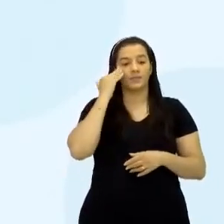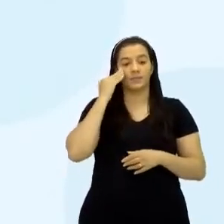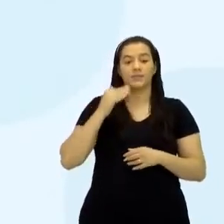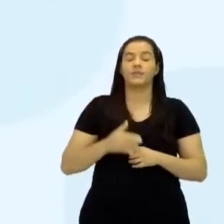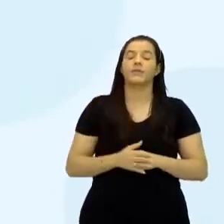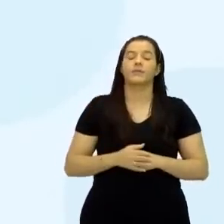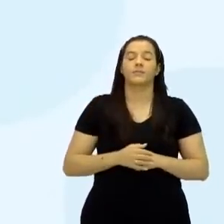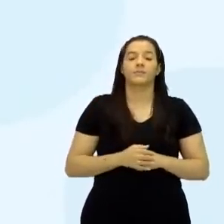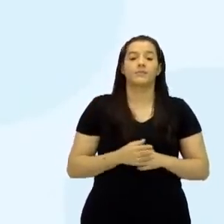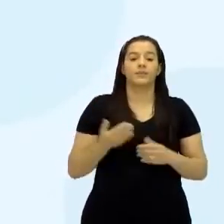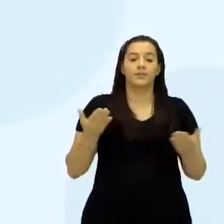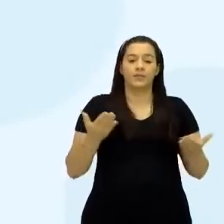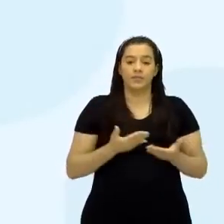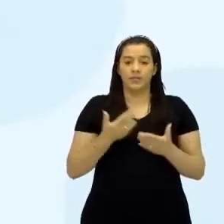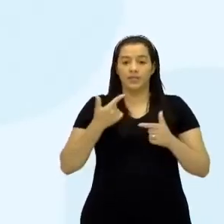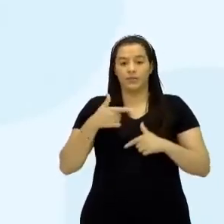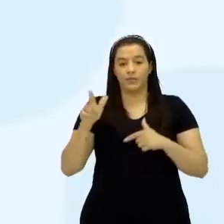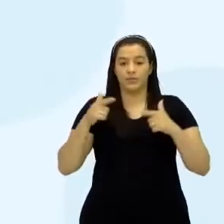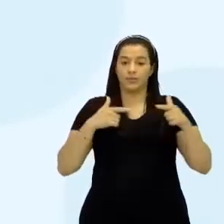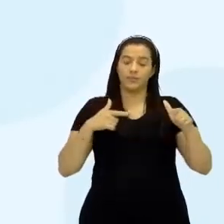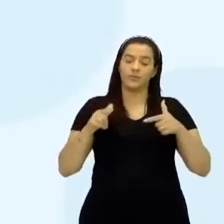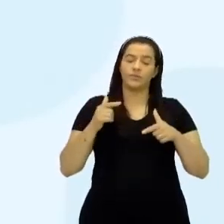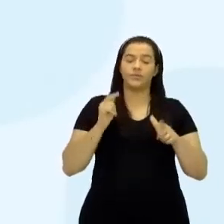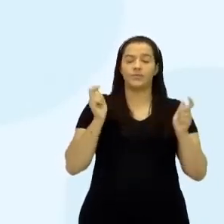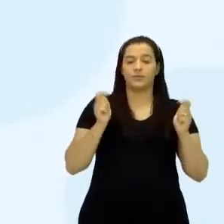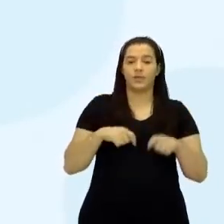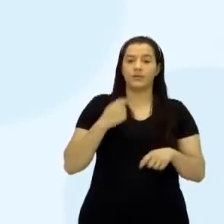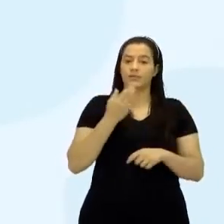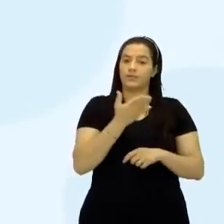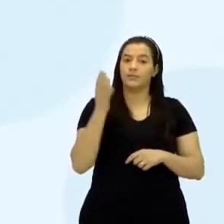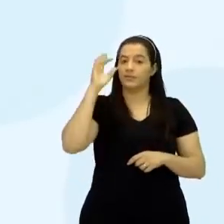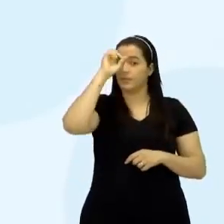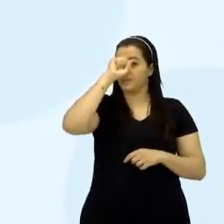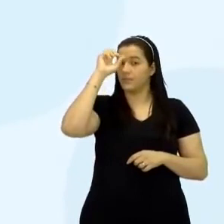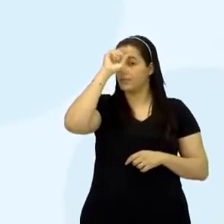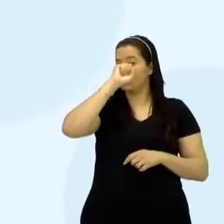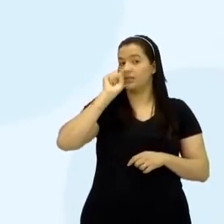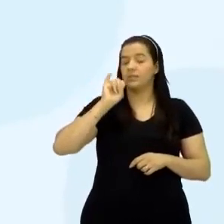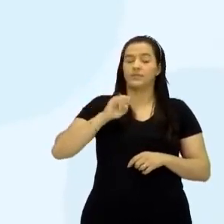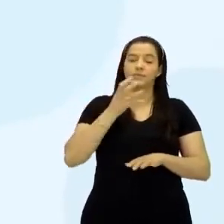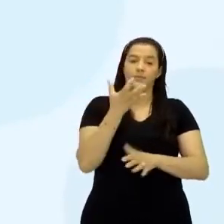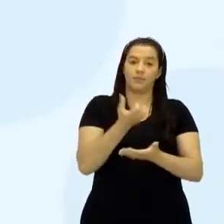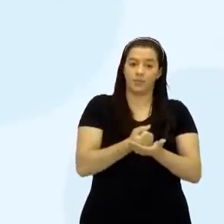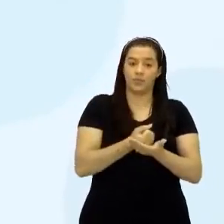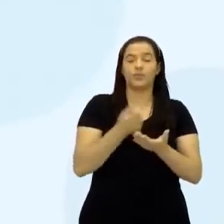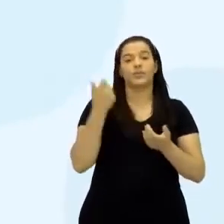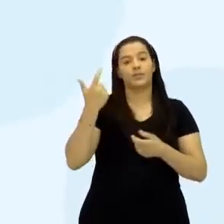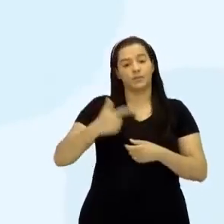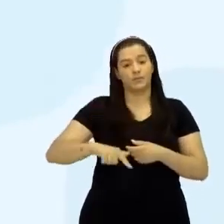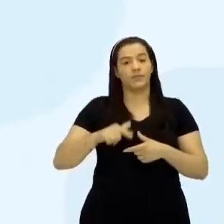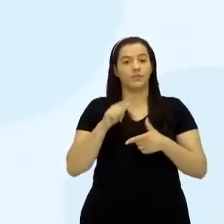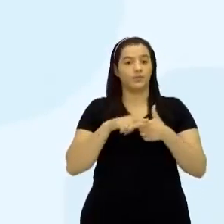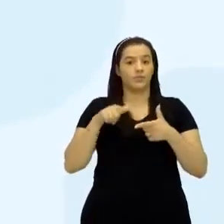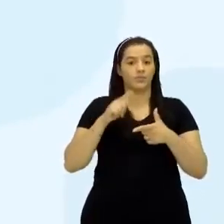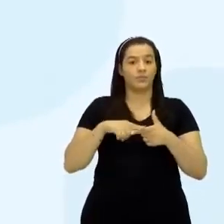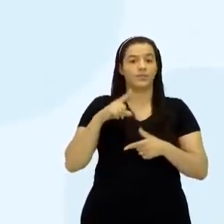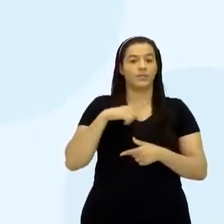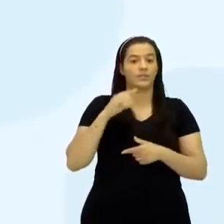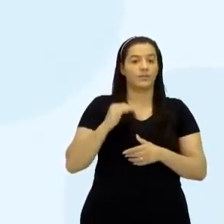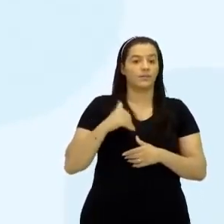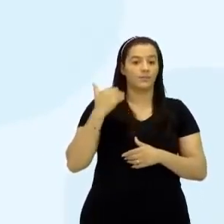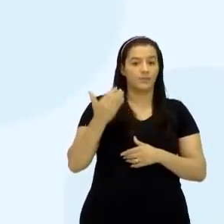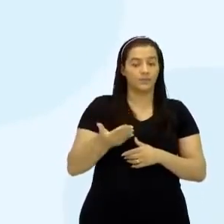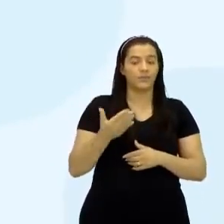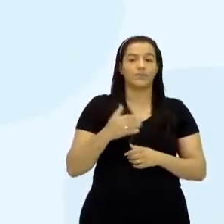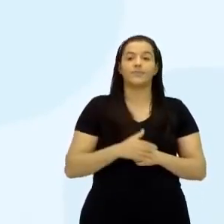Inclusive no nosso material tem outros probleminhas também que você pode fazer. Se você baixou no repositório, você vai ver que tem mais 2 probleminhas para fazer, mas